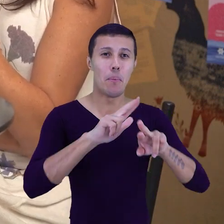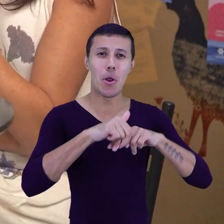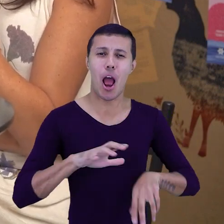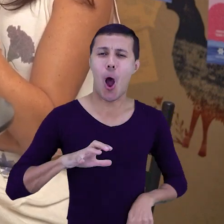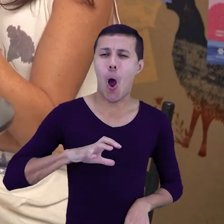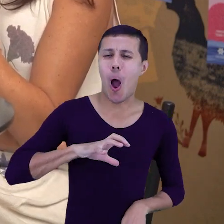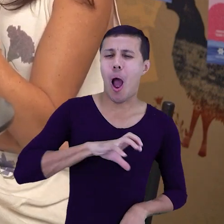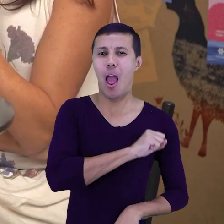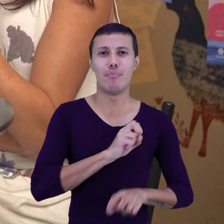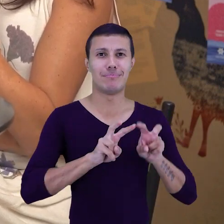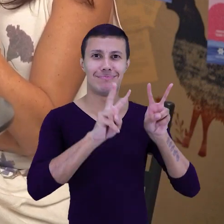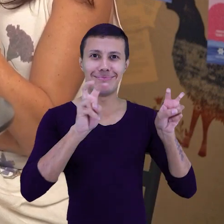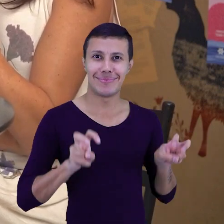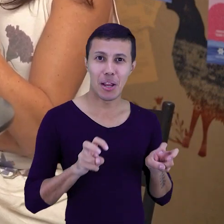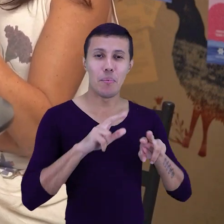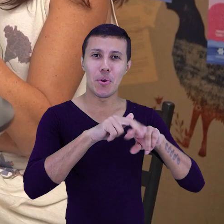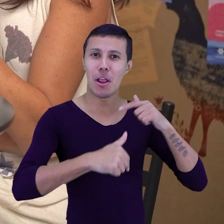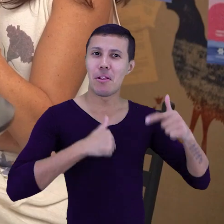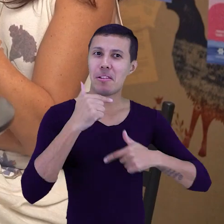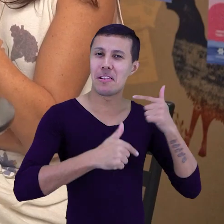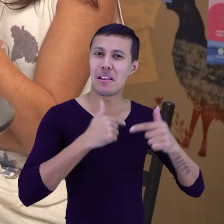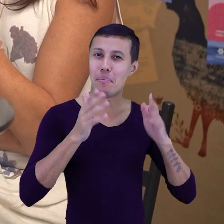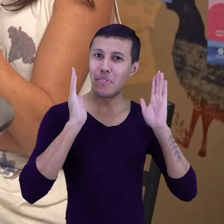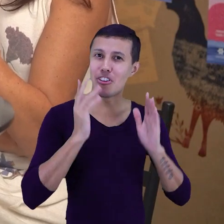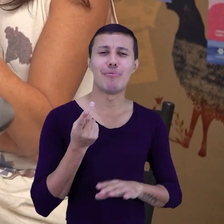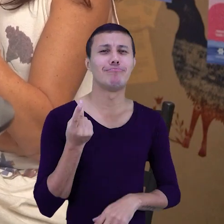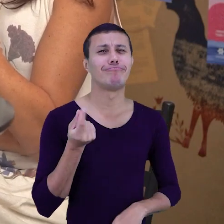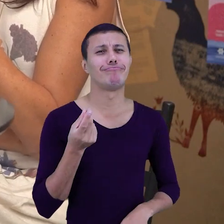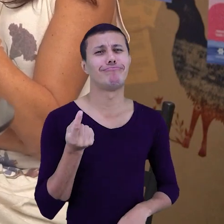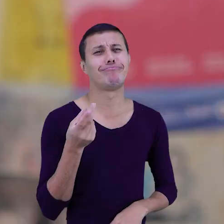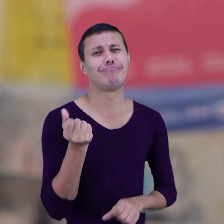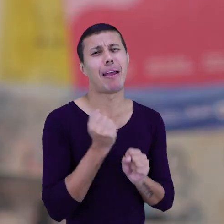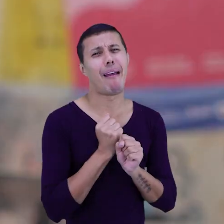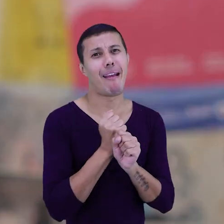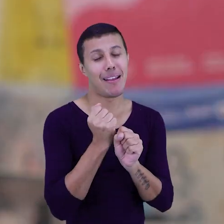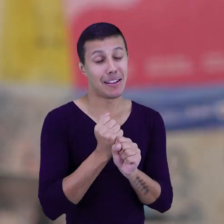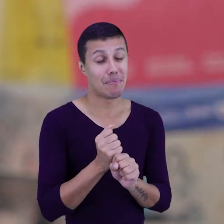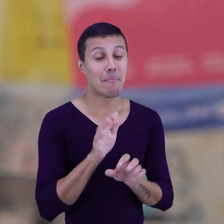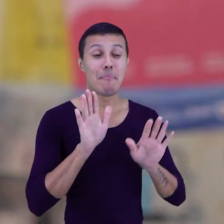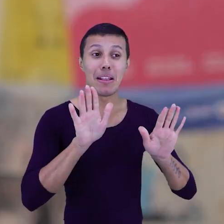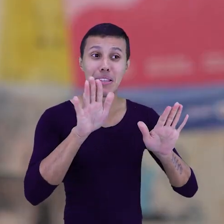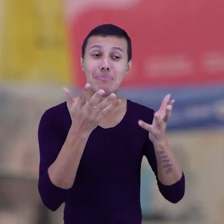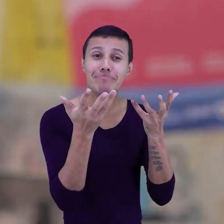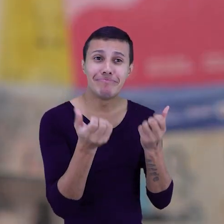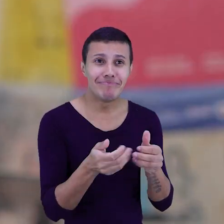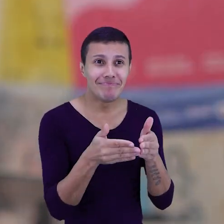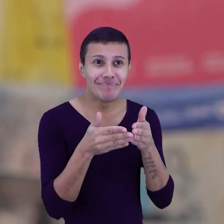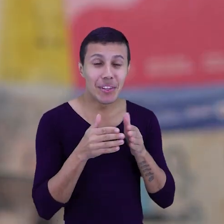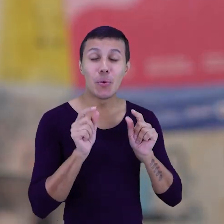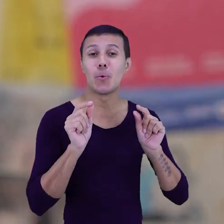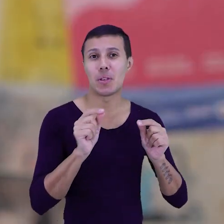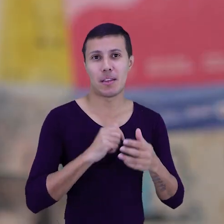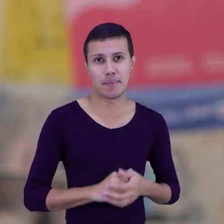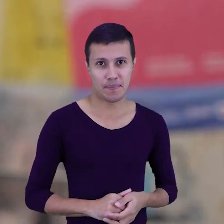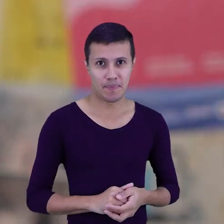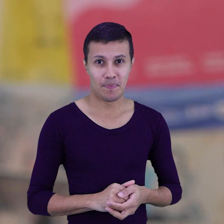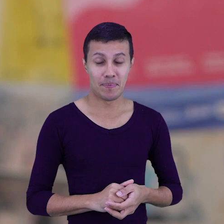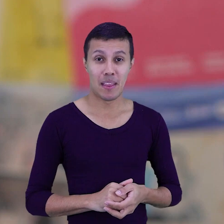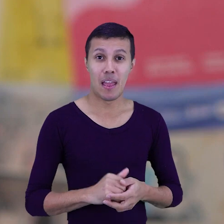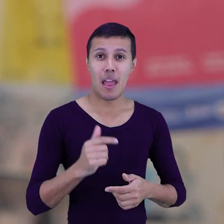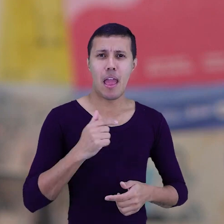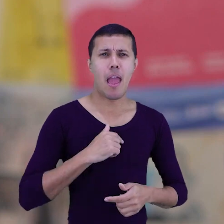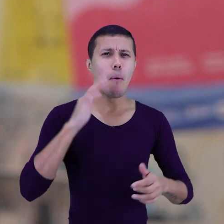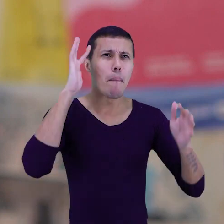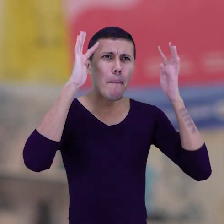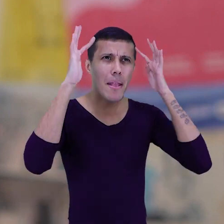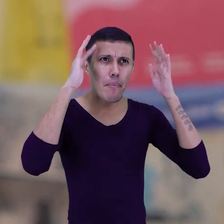Então, é por isso que eu gosto tanto desse tema e por isso que eu trabalho há tanto tempo com isso. E aí, se você me permite falar um pouquinho, né, colocar